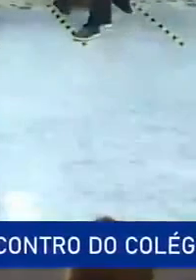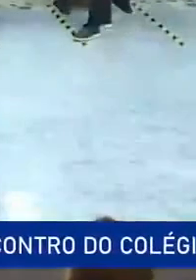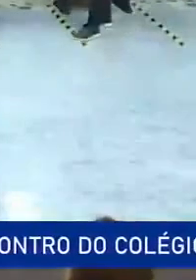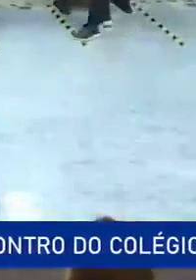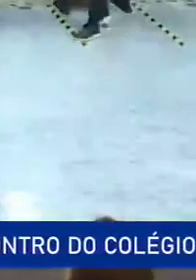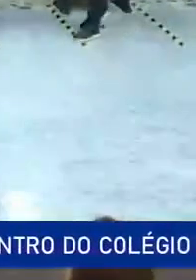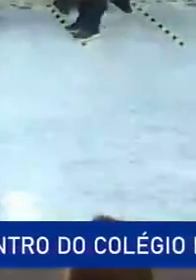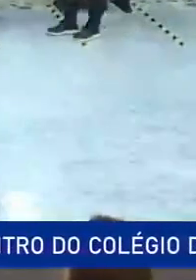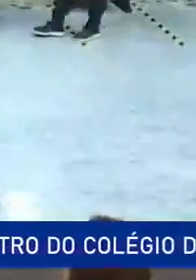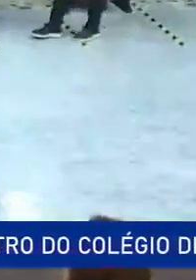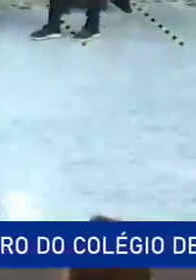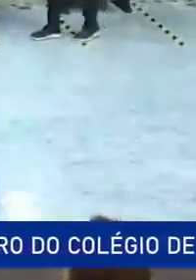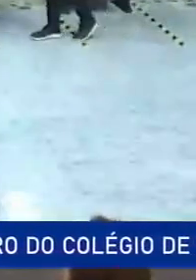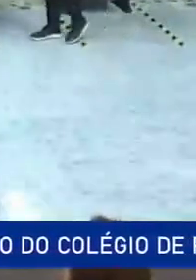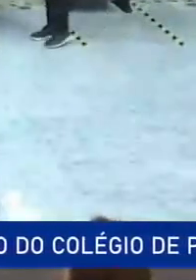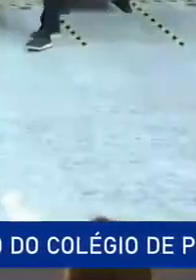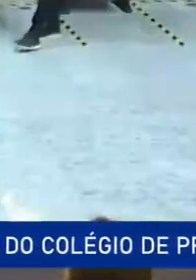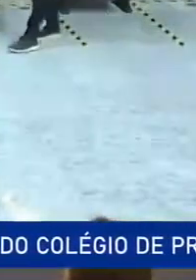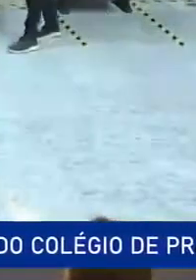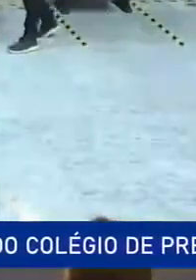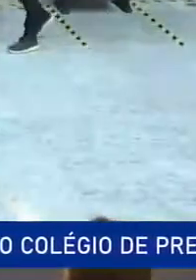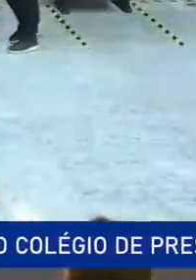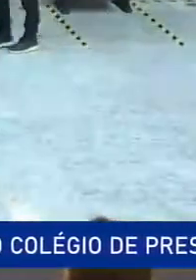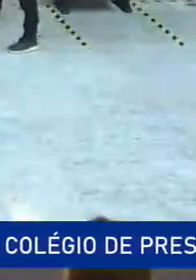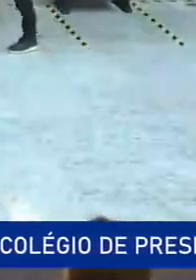Foco no auditório.